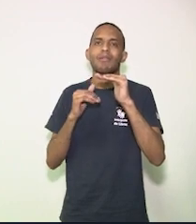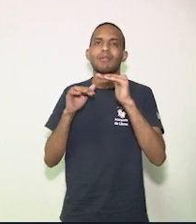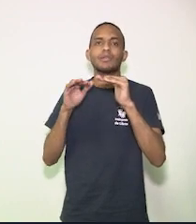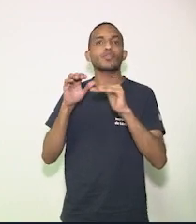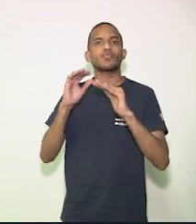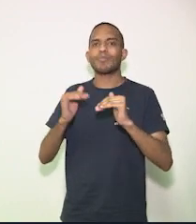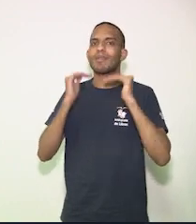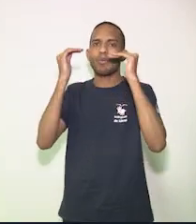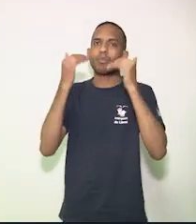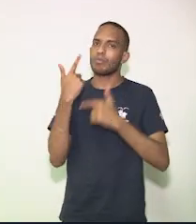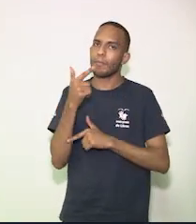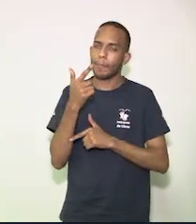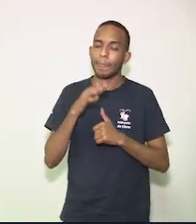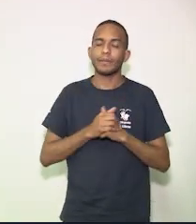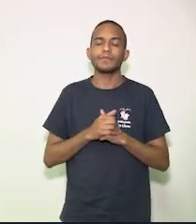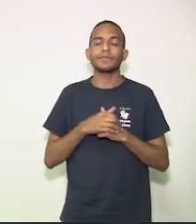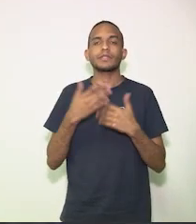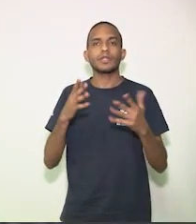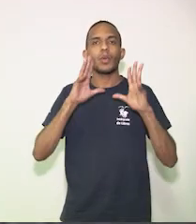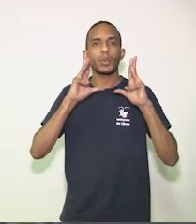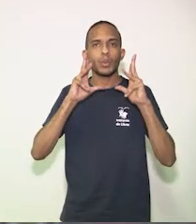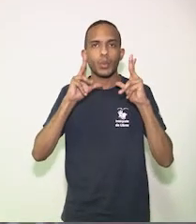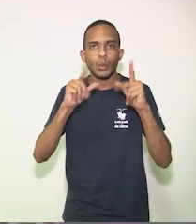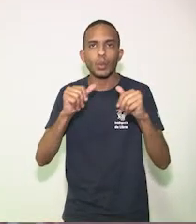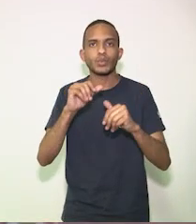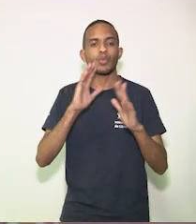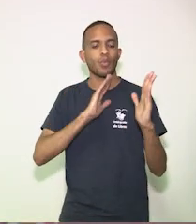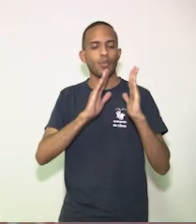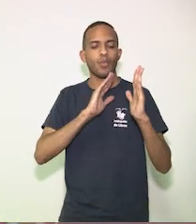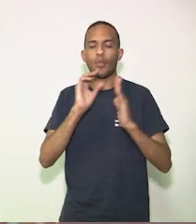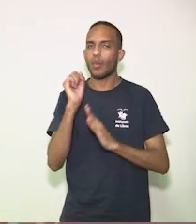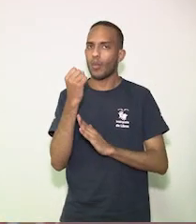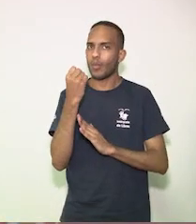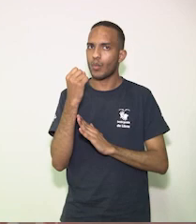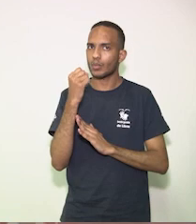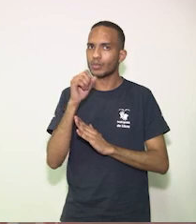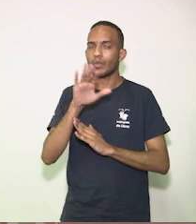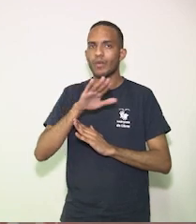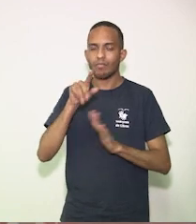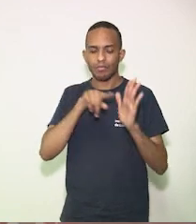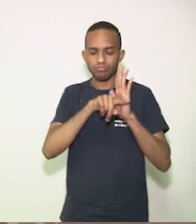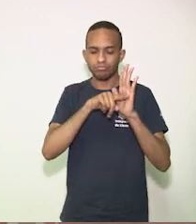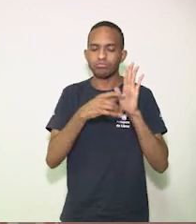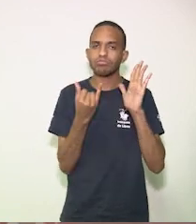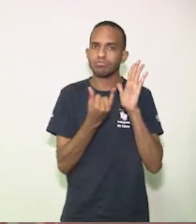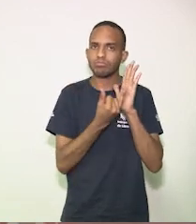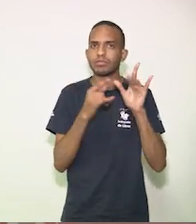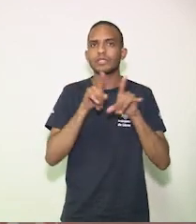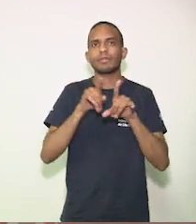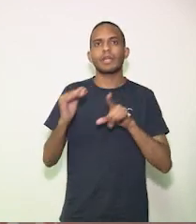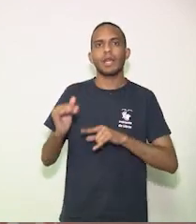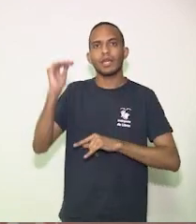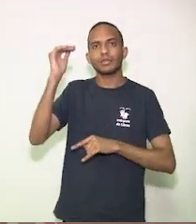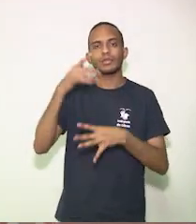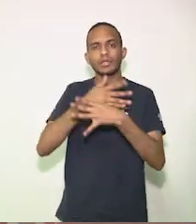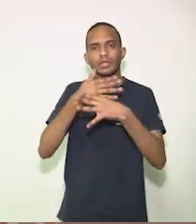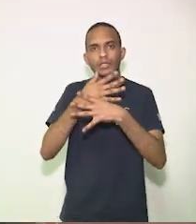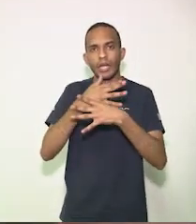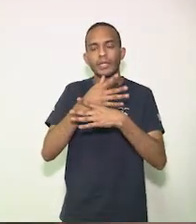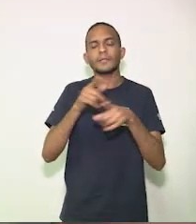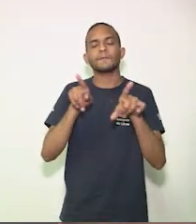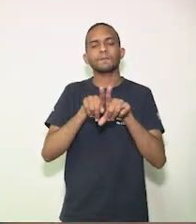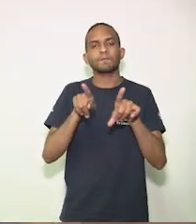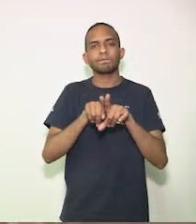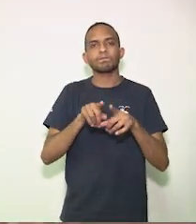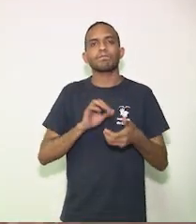essa é a consolidação de todas as 8 fases do inquérito sorológico de adultos na